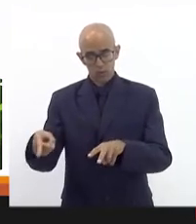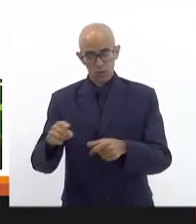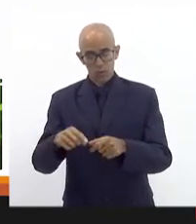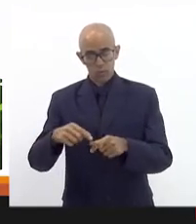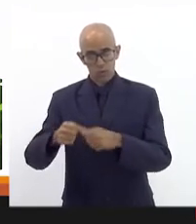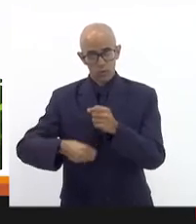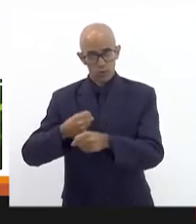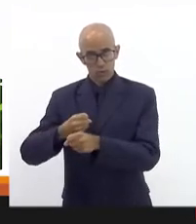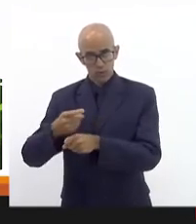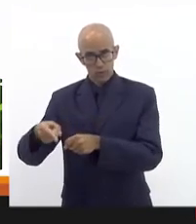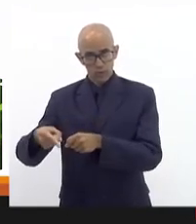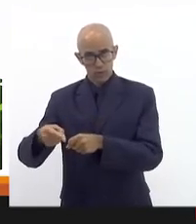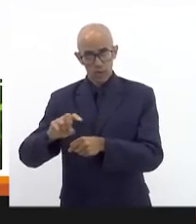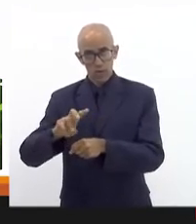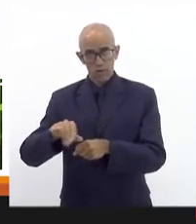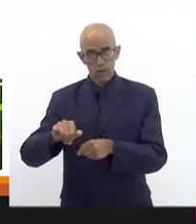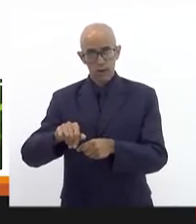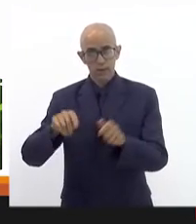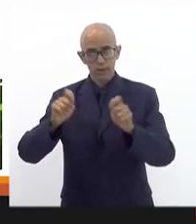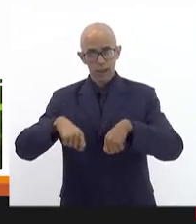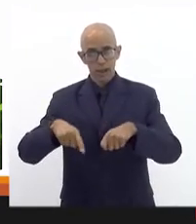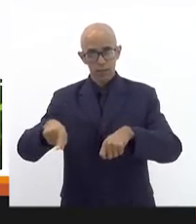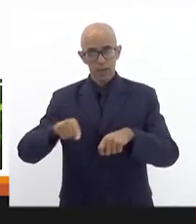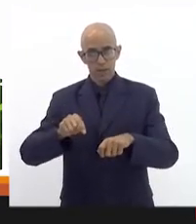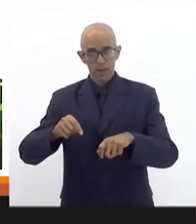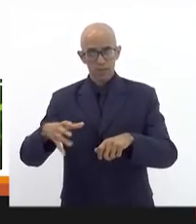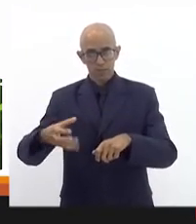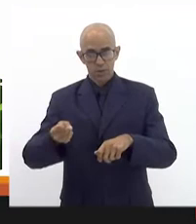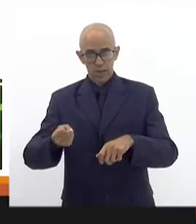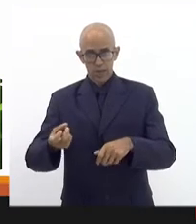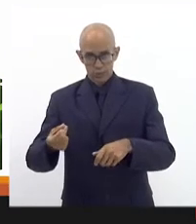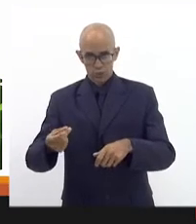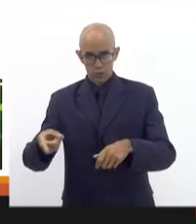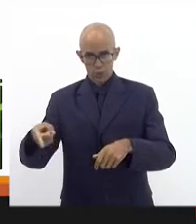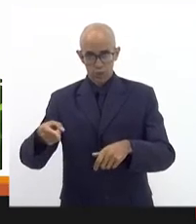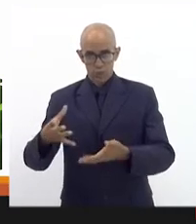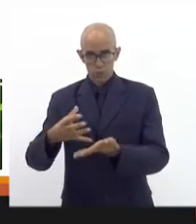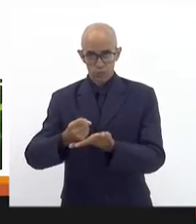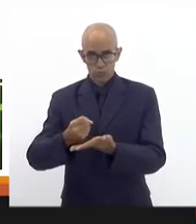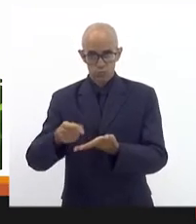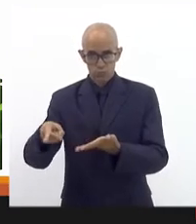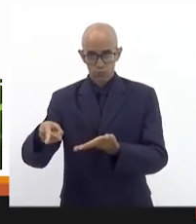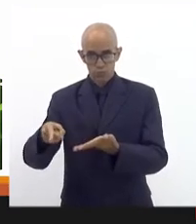a FAPERJ poderá pegar recursos de editais